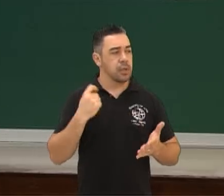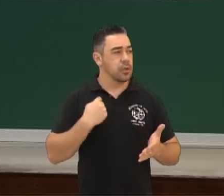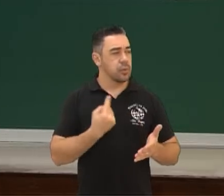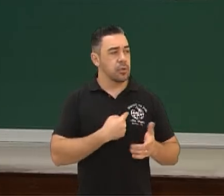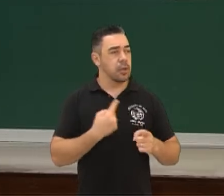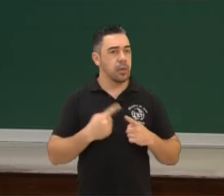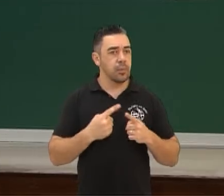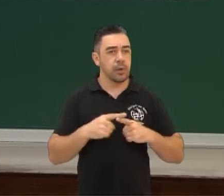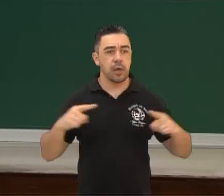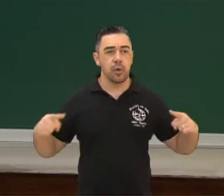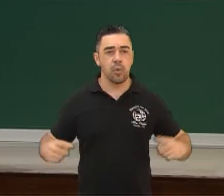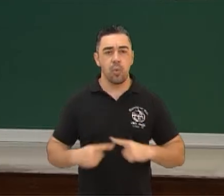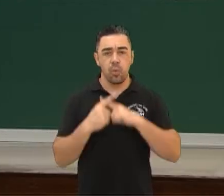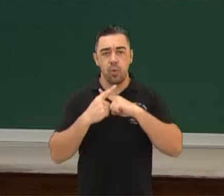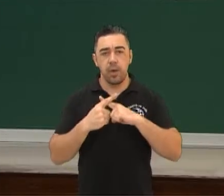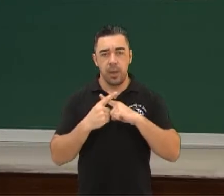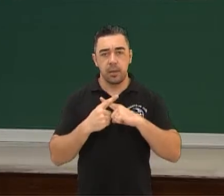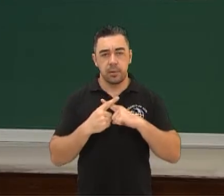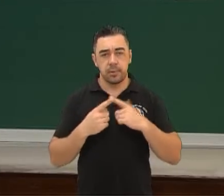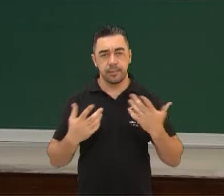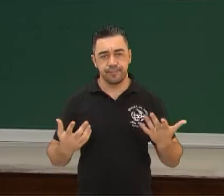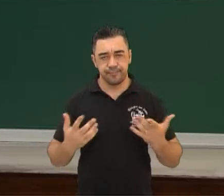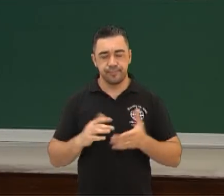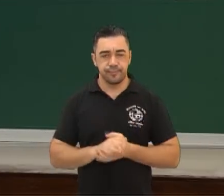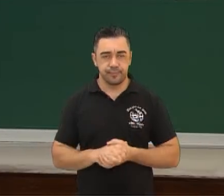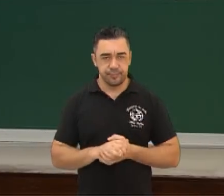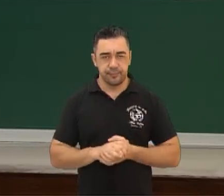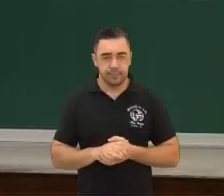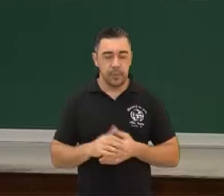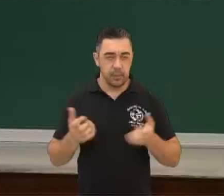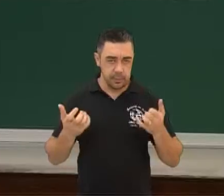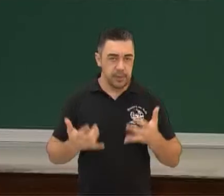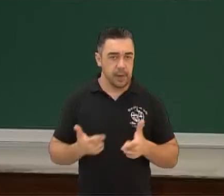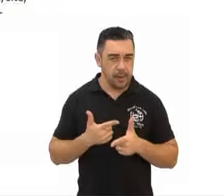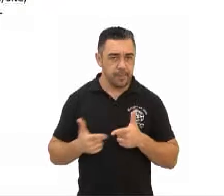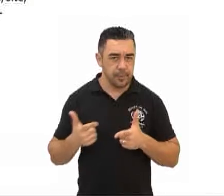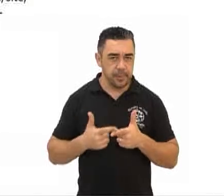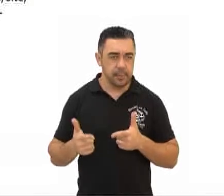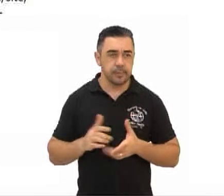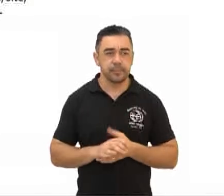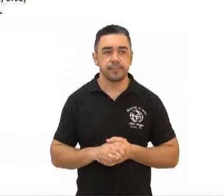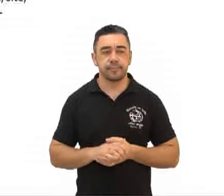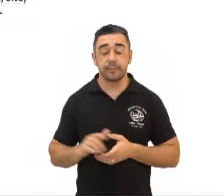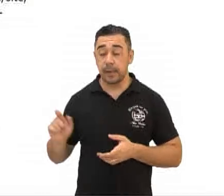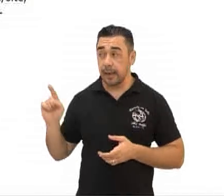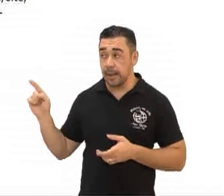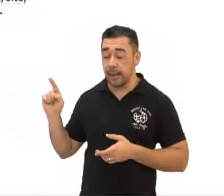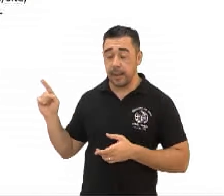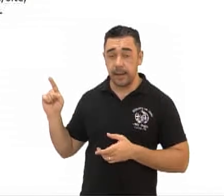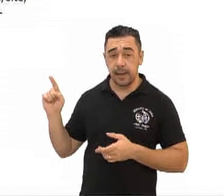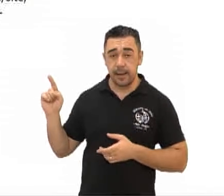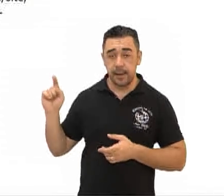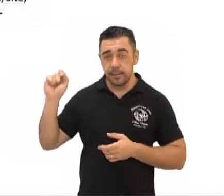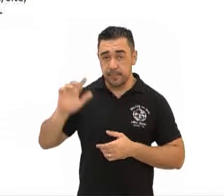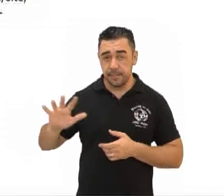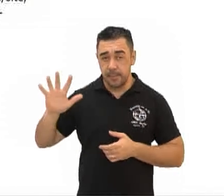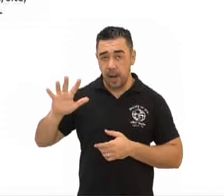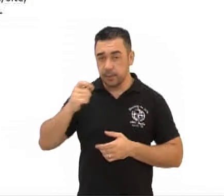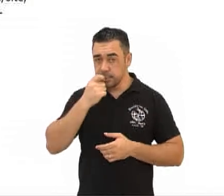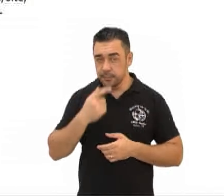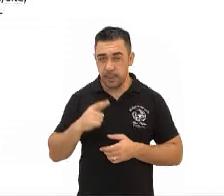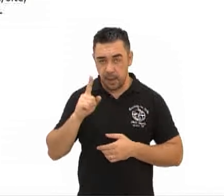da concorrência. Então, vamos falar deste problema ambiental. A charge, ela refere-se